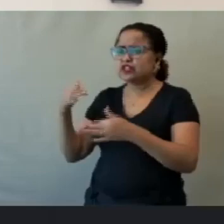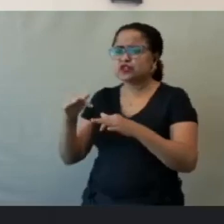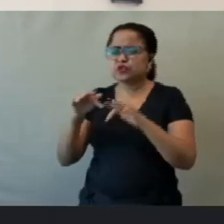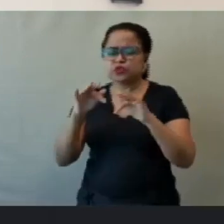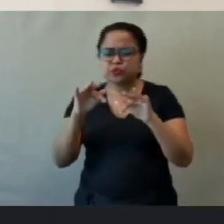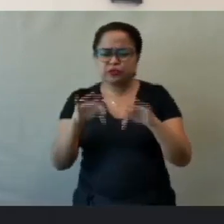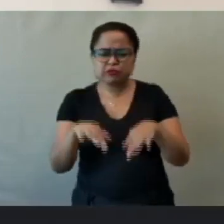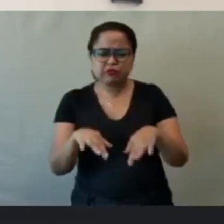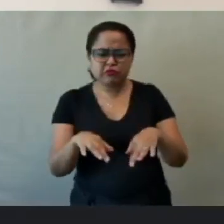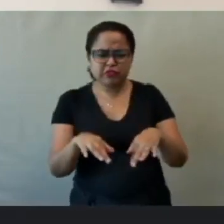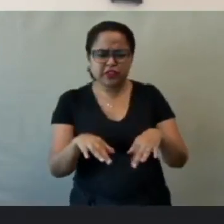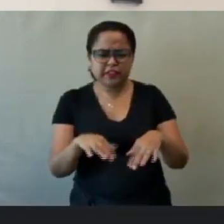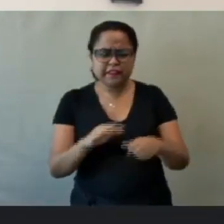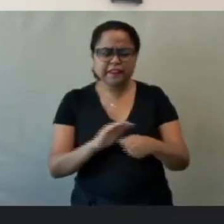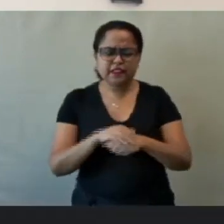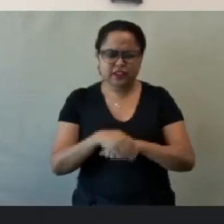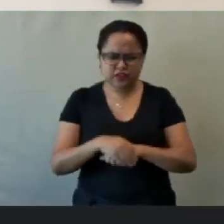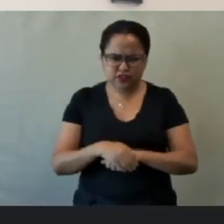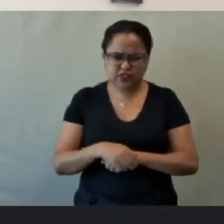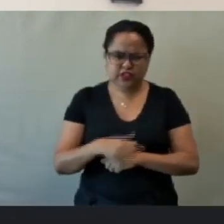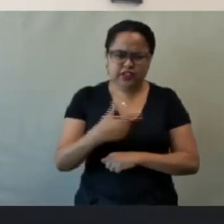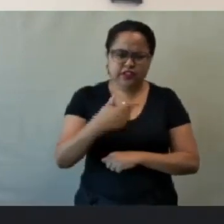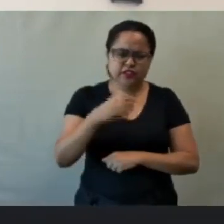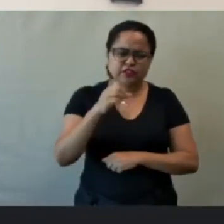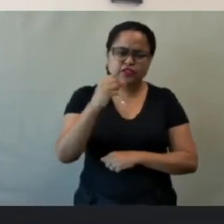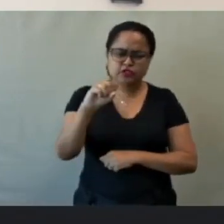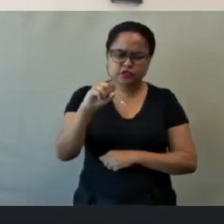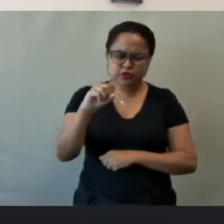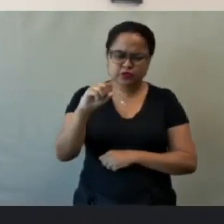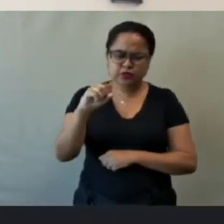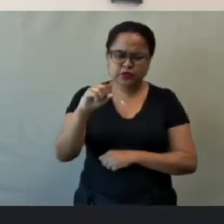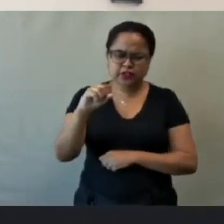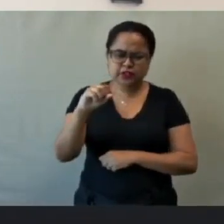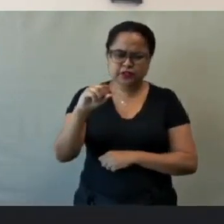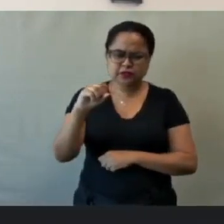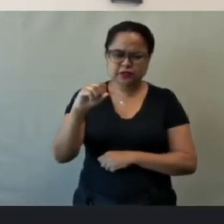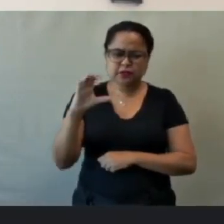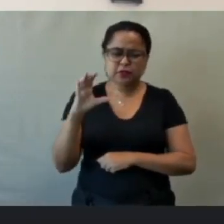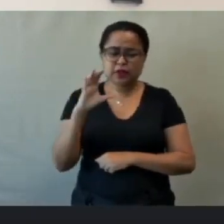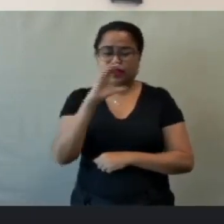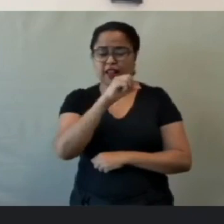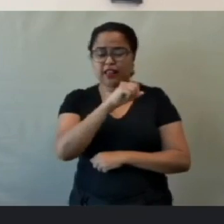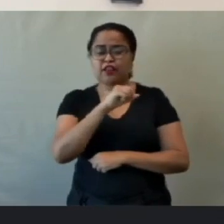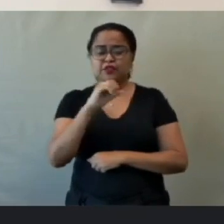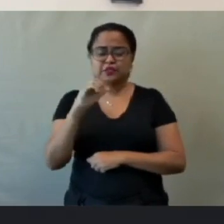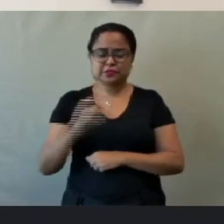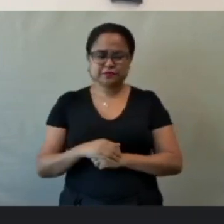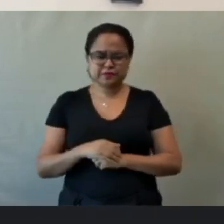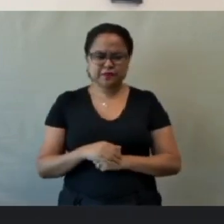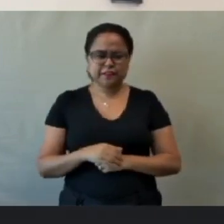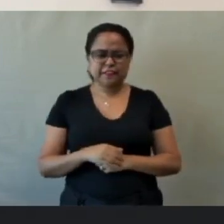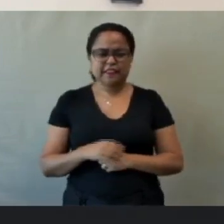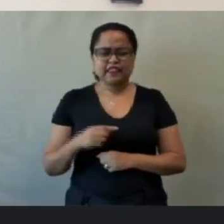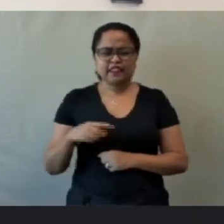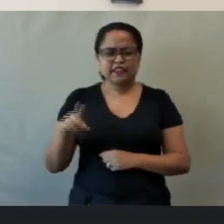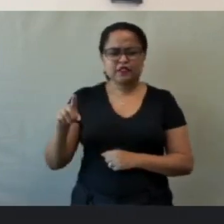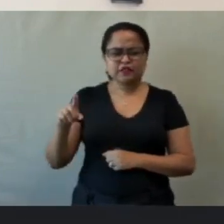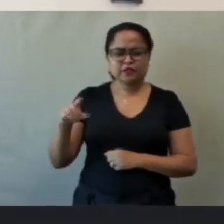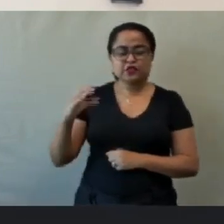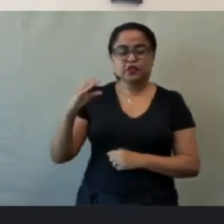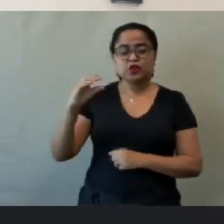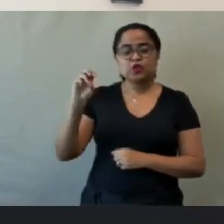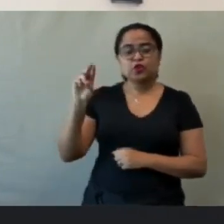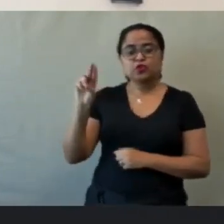28 graus. Cida, quero dividir com você aí que lá na minha cidade, eu sou de Cuiabá, e quando eu saía 5 horas da manhã para